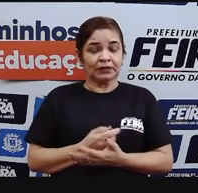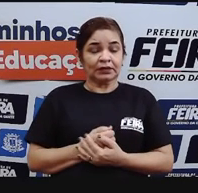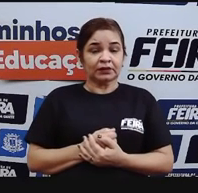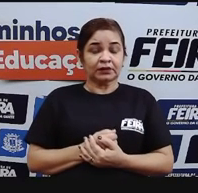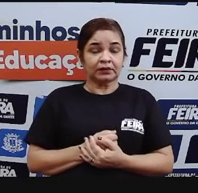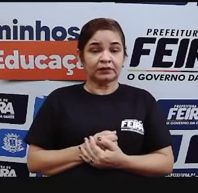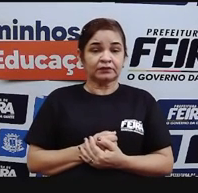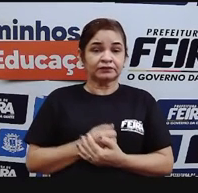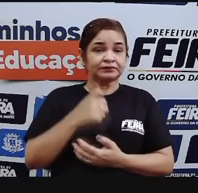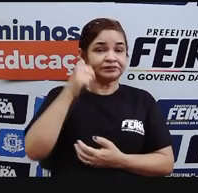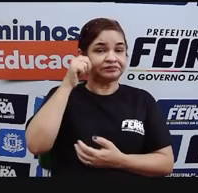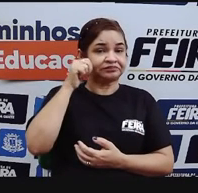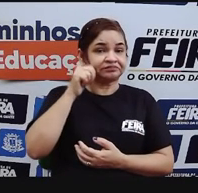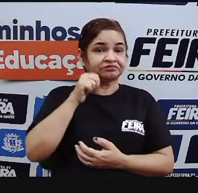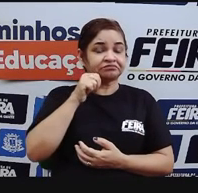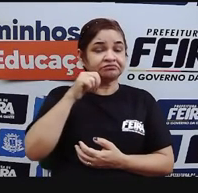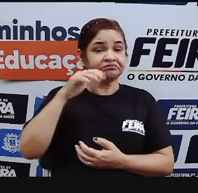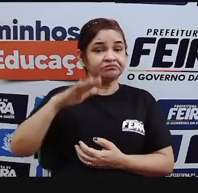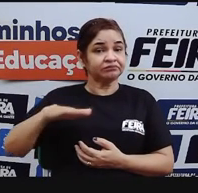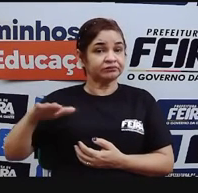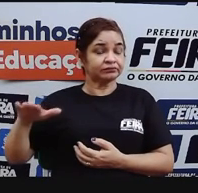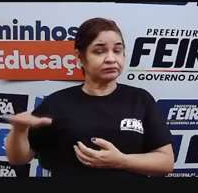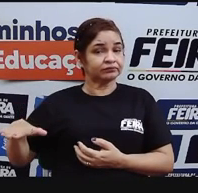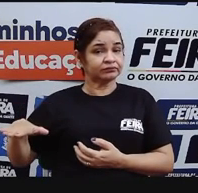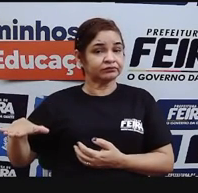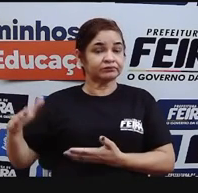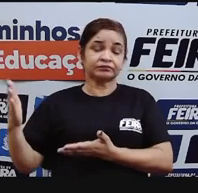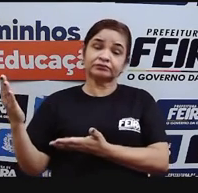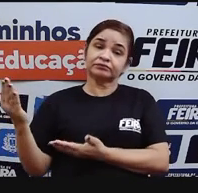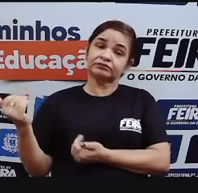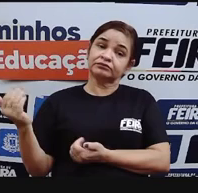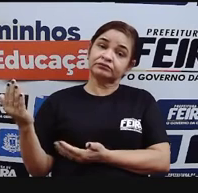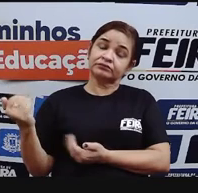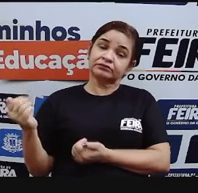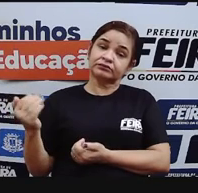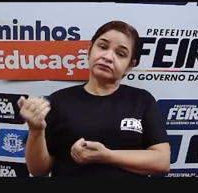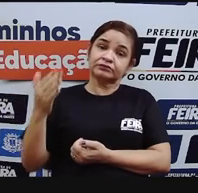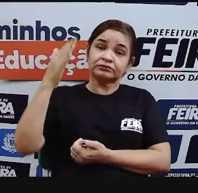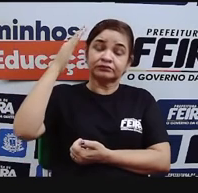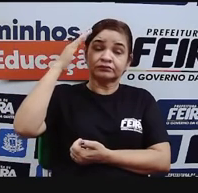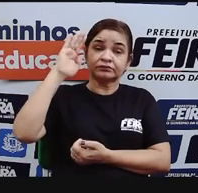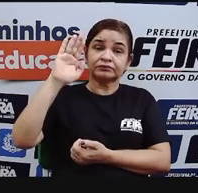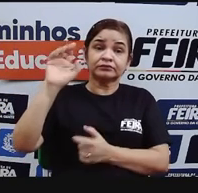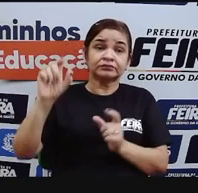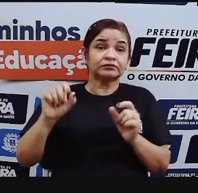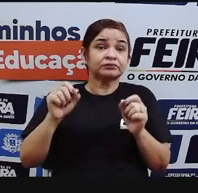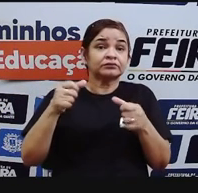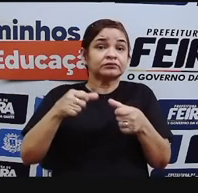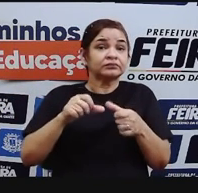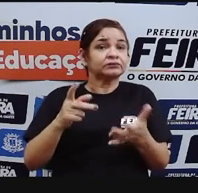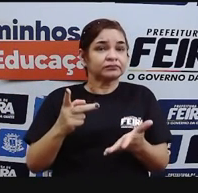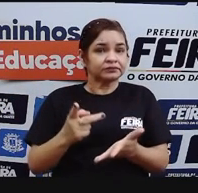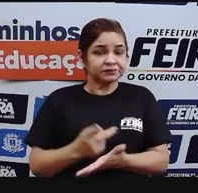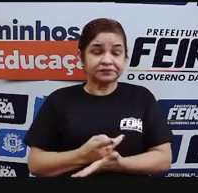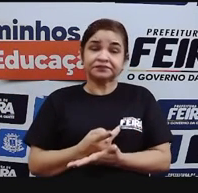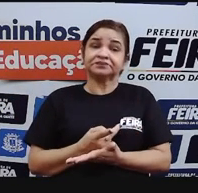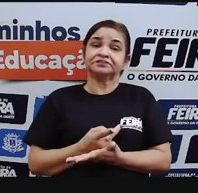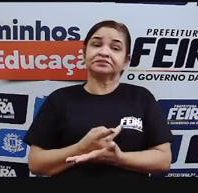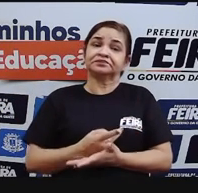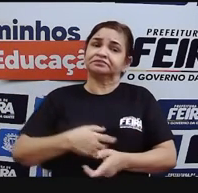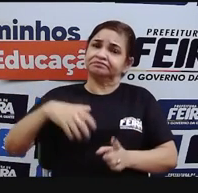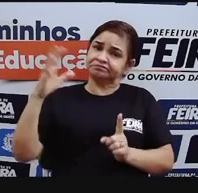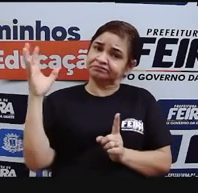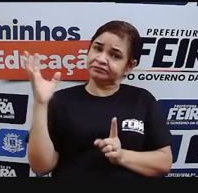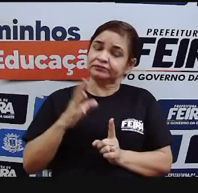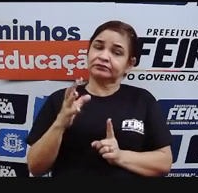meninas mulheres, né, que são aquelas mulheres mais jovens, e que às vezes nem sabe que está sofrendo essas formas